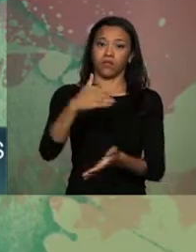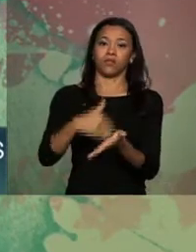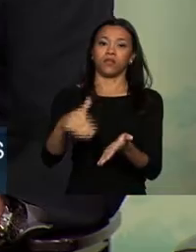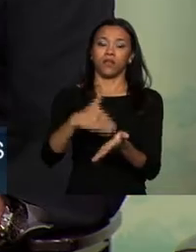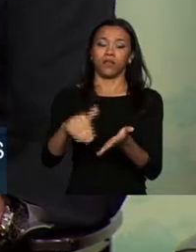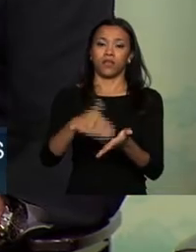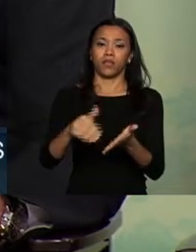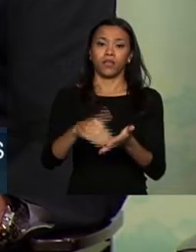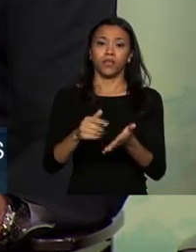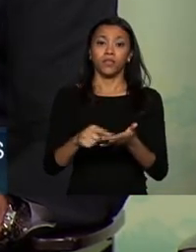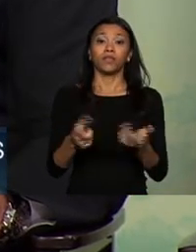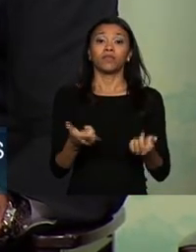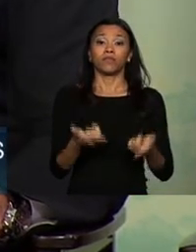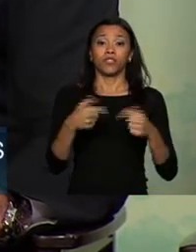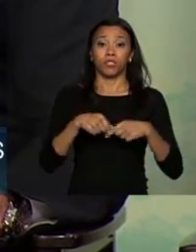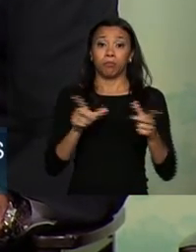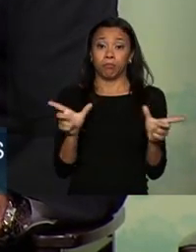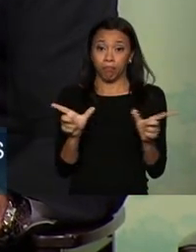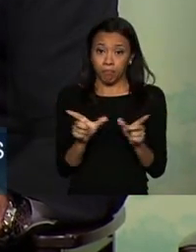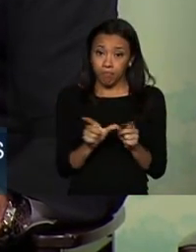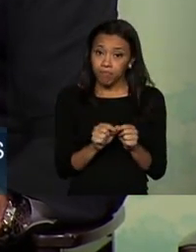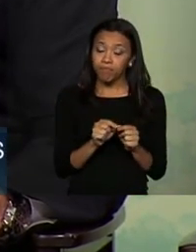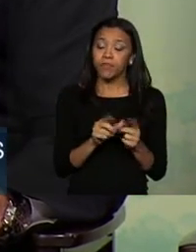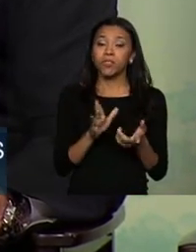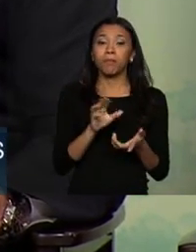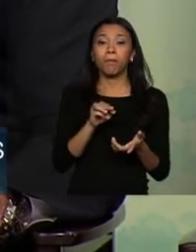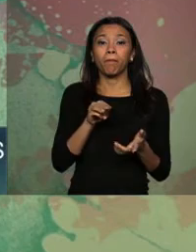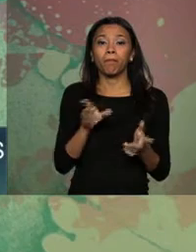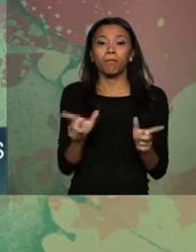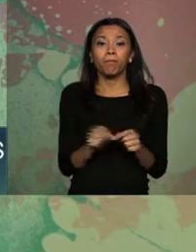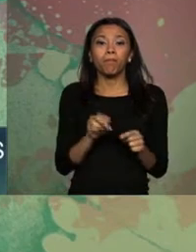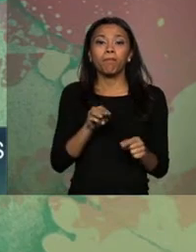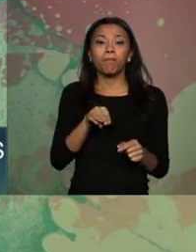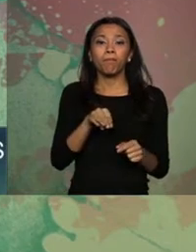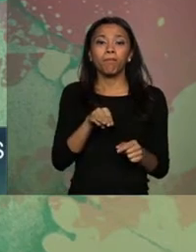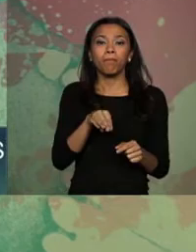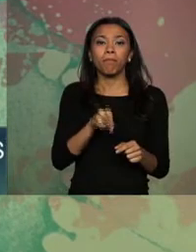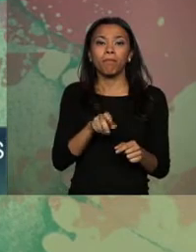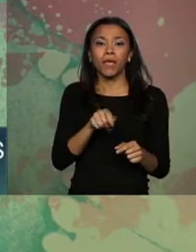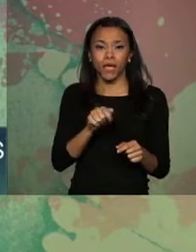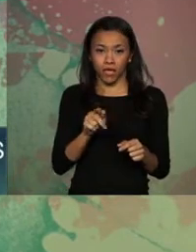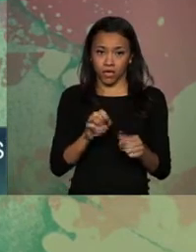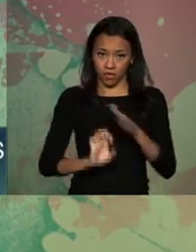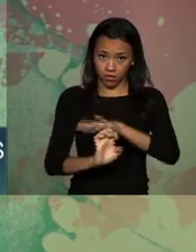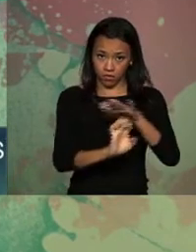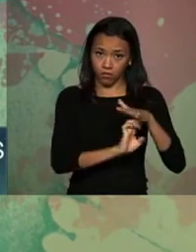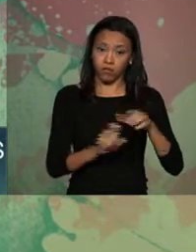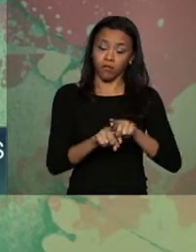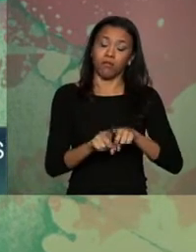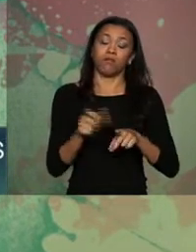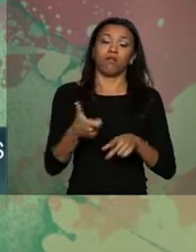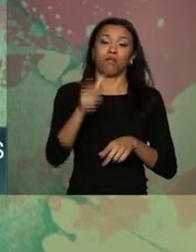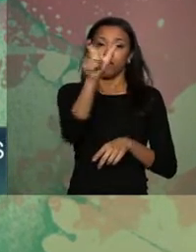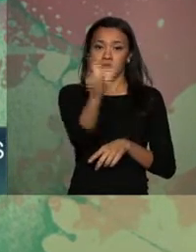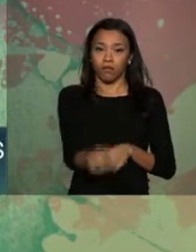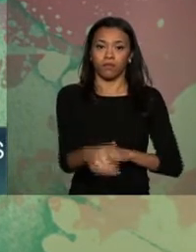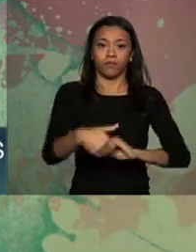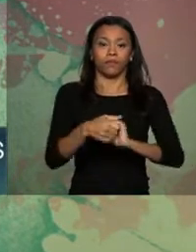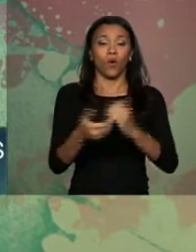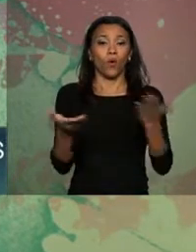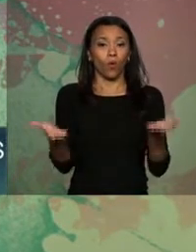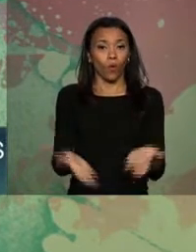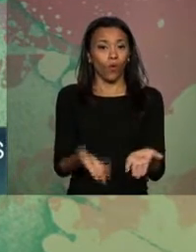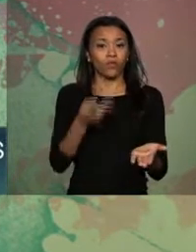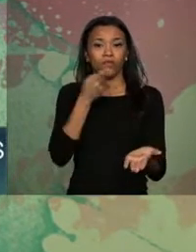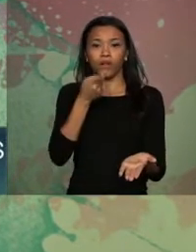Empresa. Queria cumprimentar a senhora Silvia Domingos e dizer que hoje